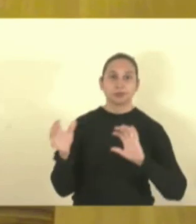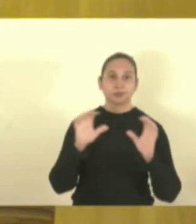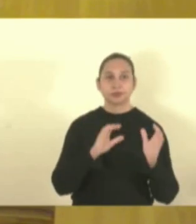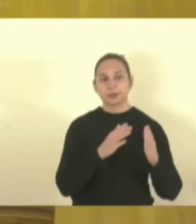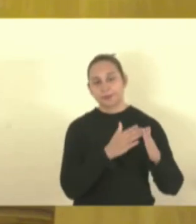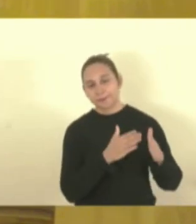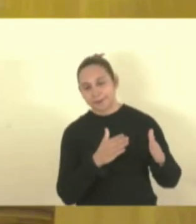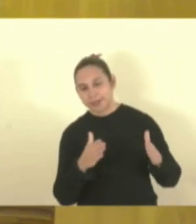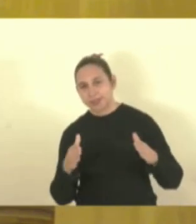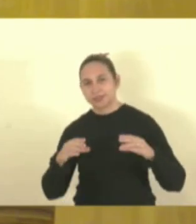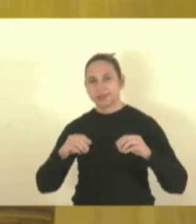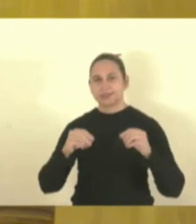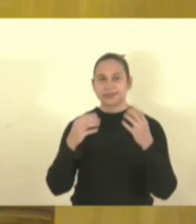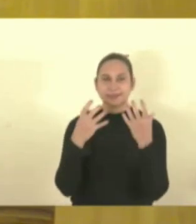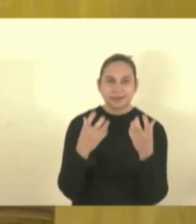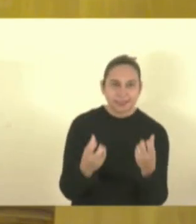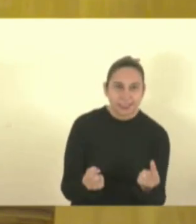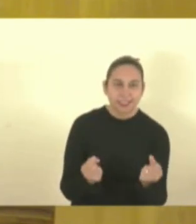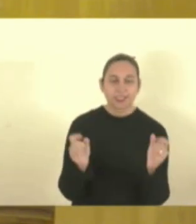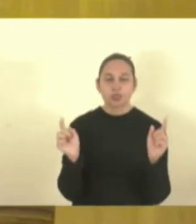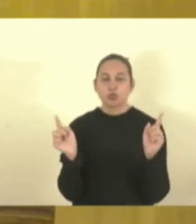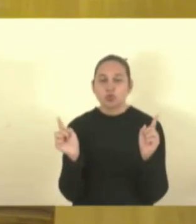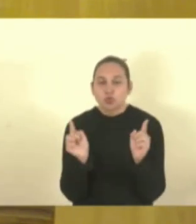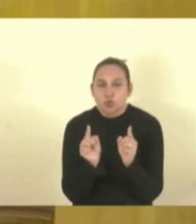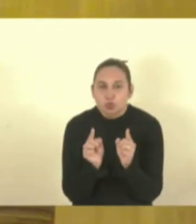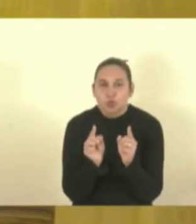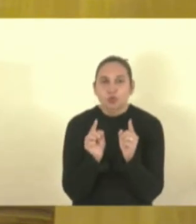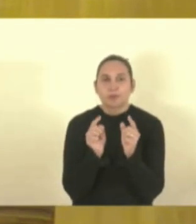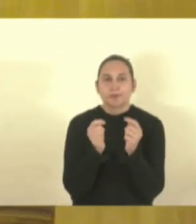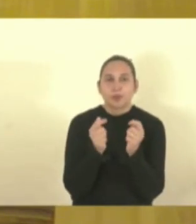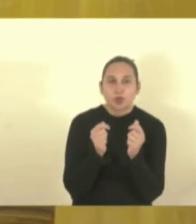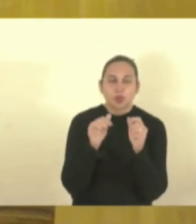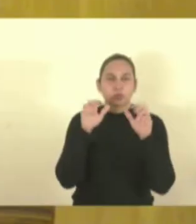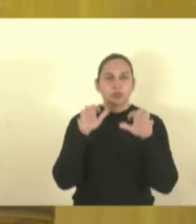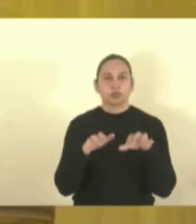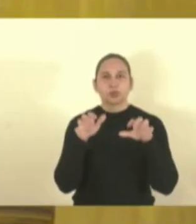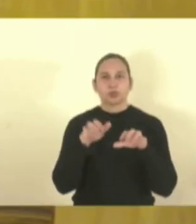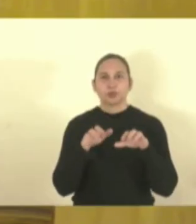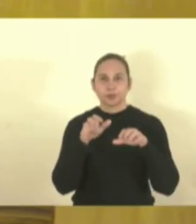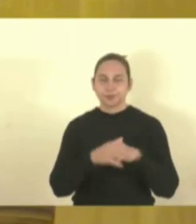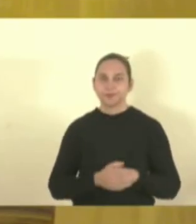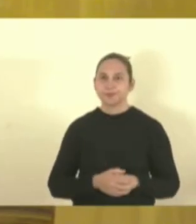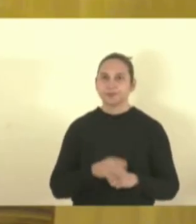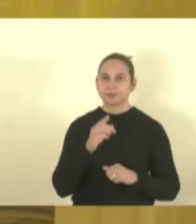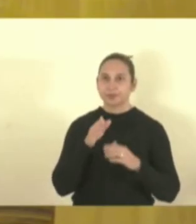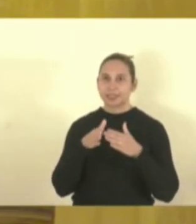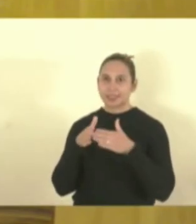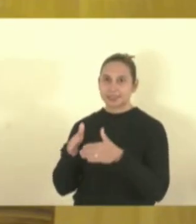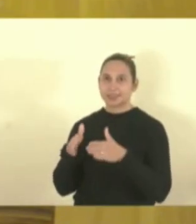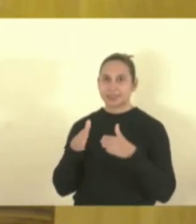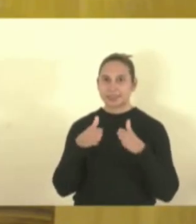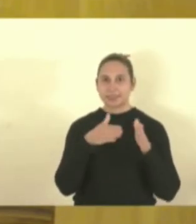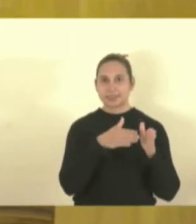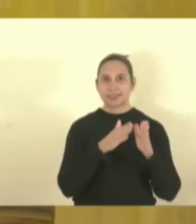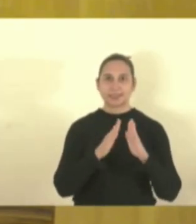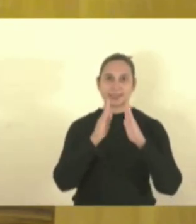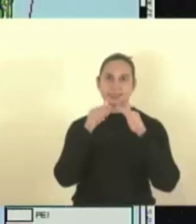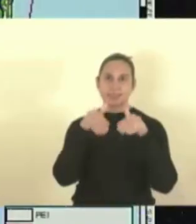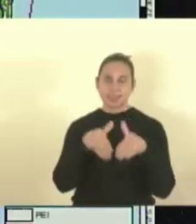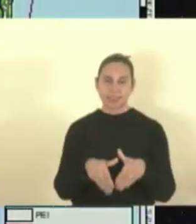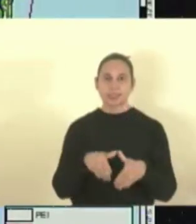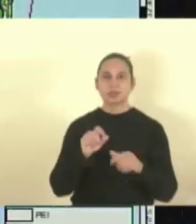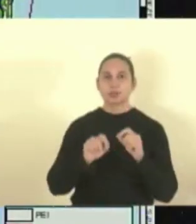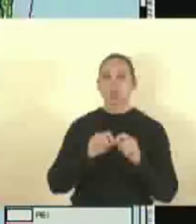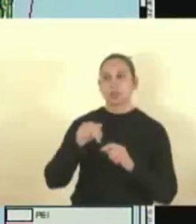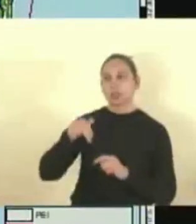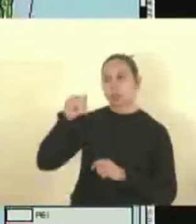períodos de seca e curtos períodos de elevada pluviosidade, né? A seta está mostrando o fluxo no sentido norte-sul e